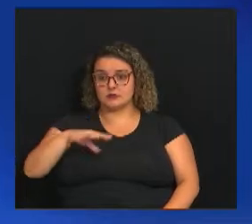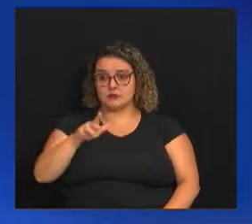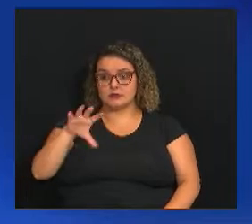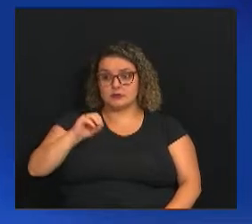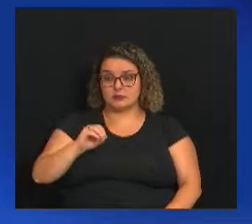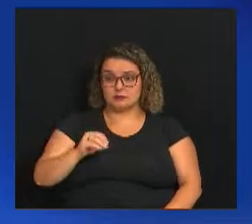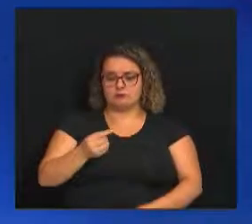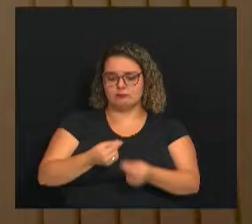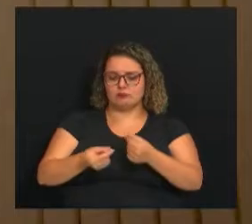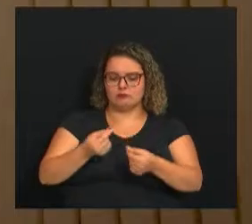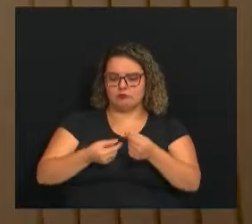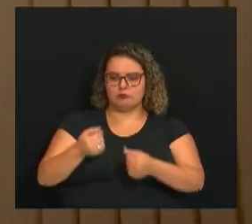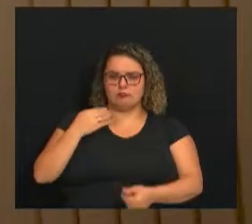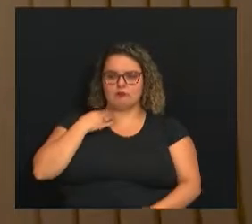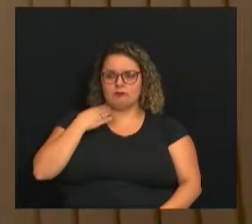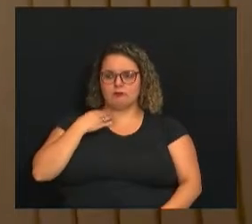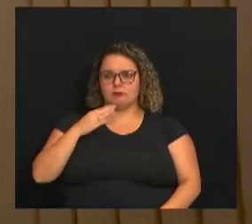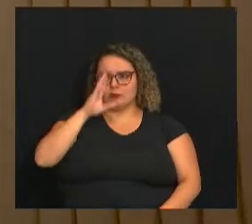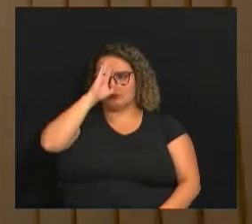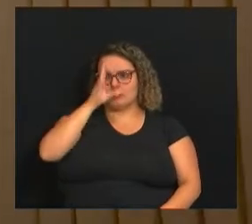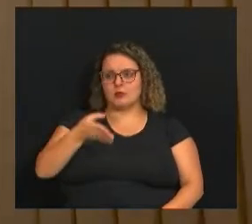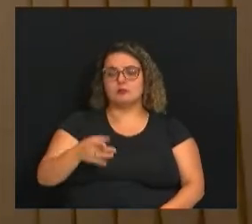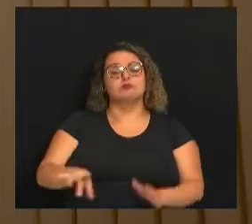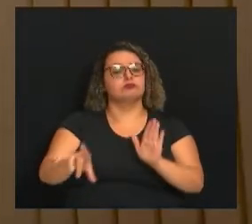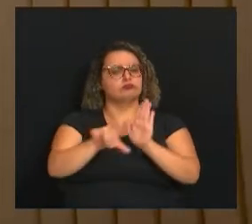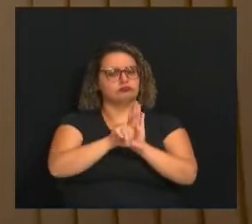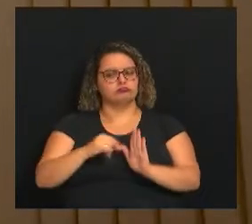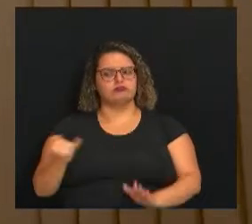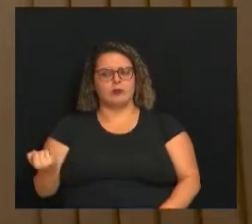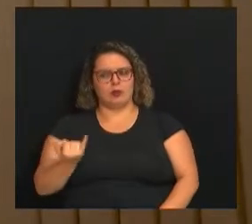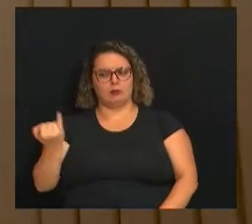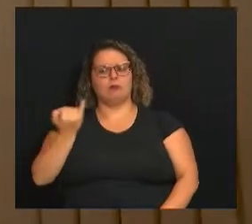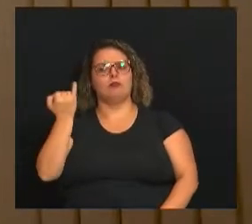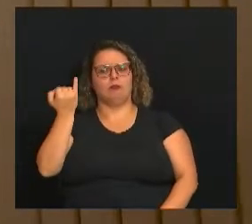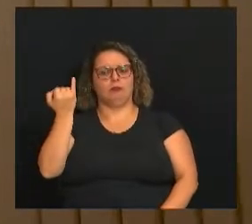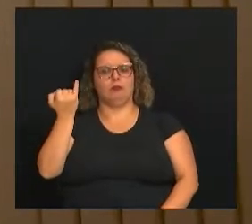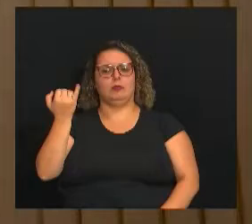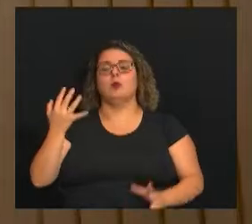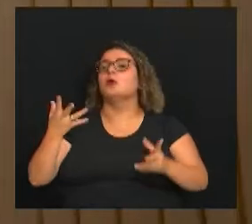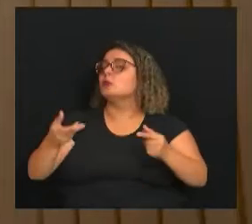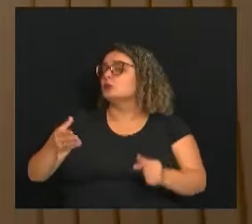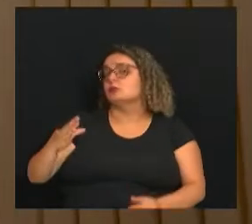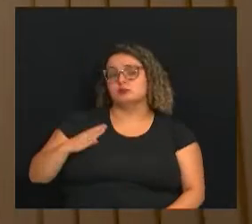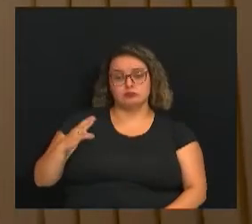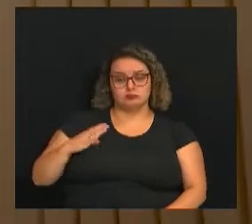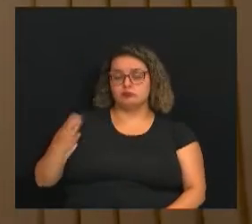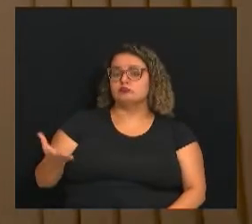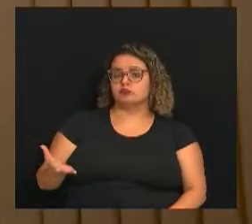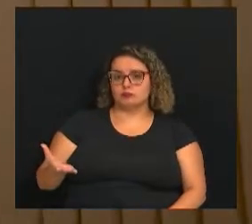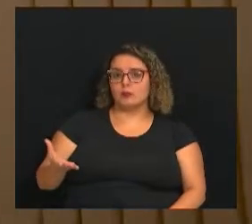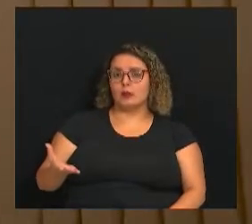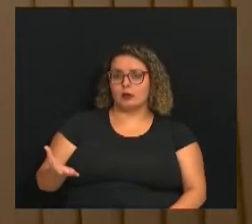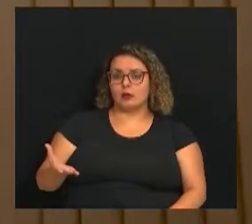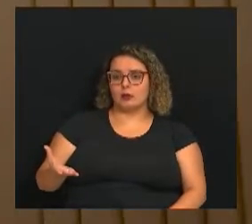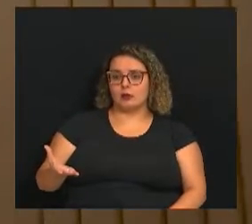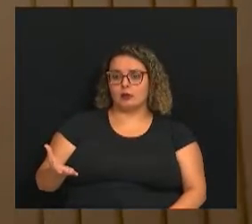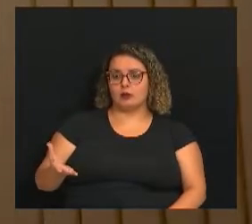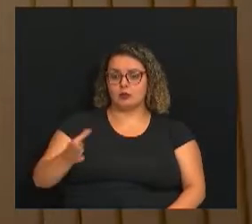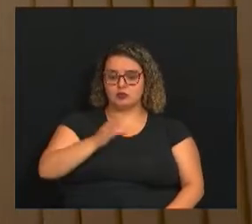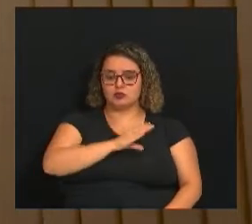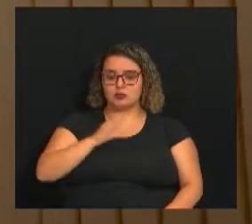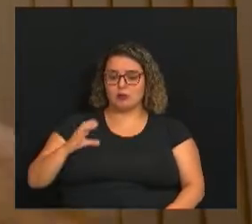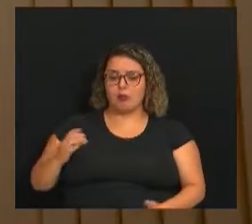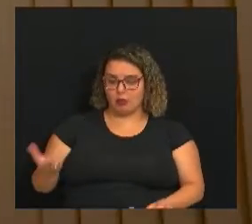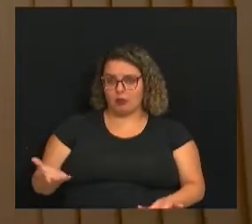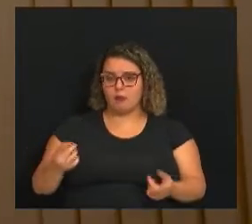bancários essenciais. É uma lei de extrema importância para os clientes dos bancos, porque ali, tendo